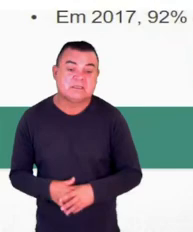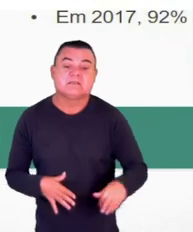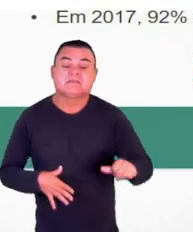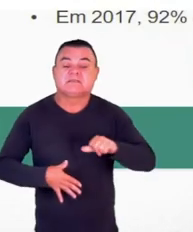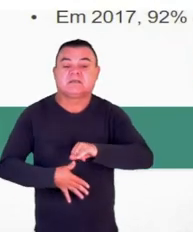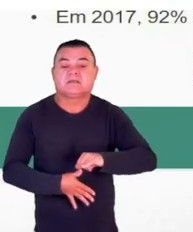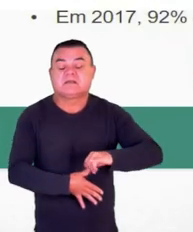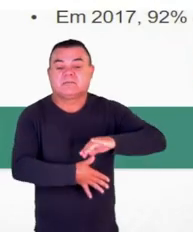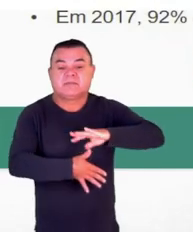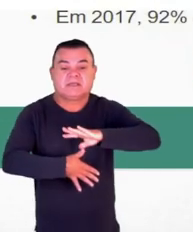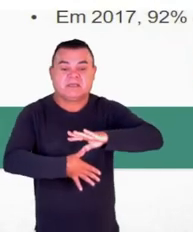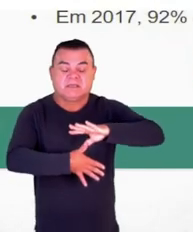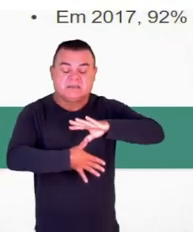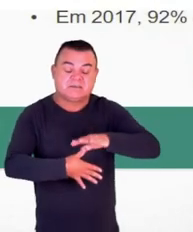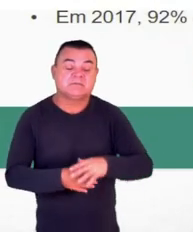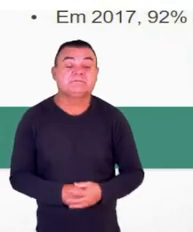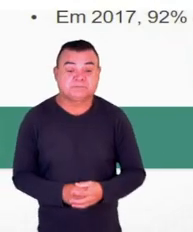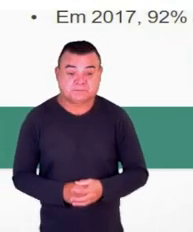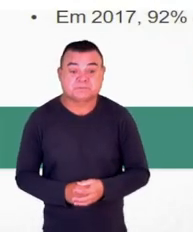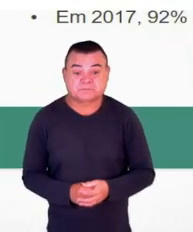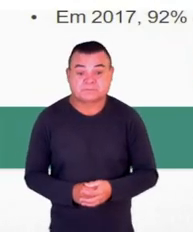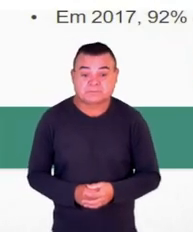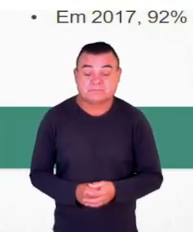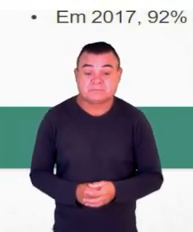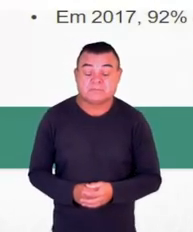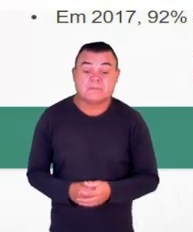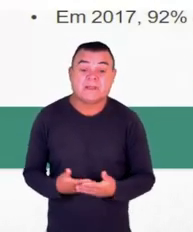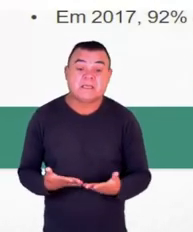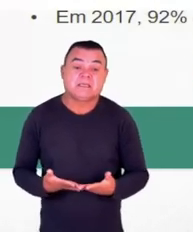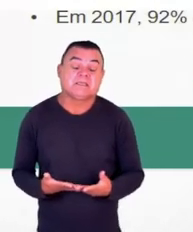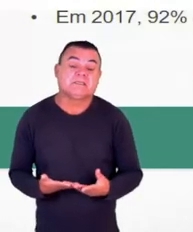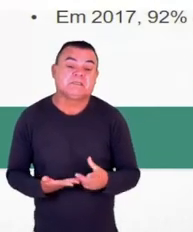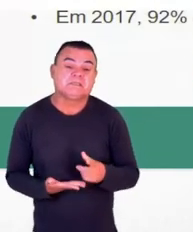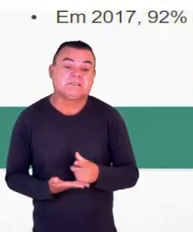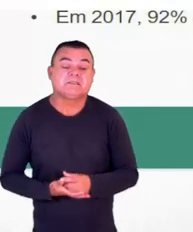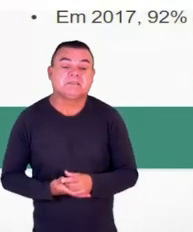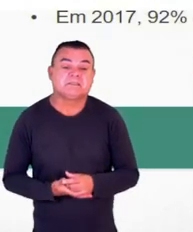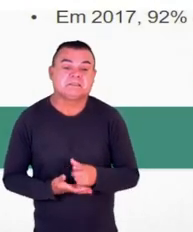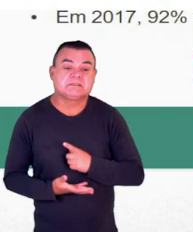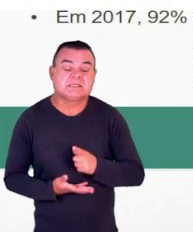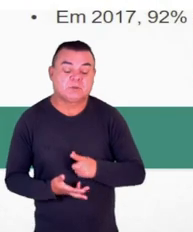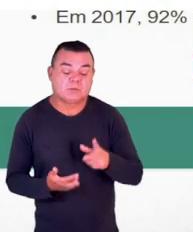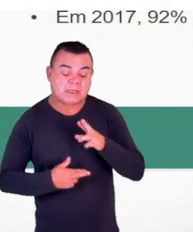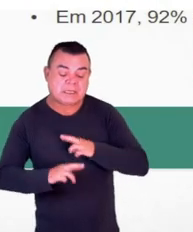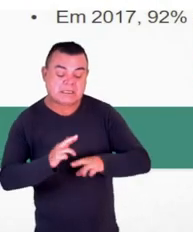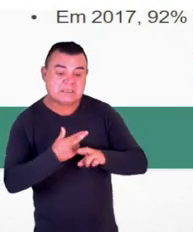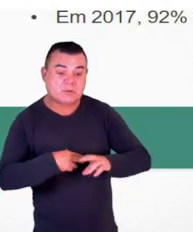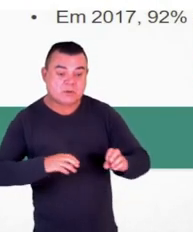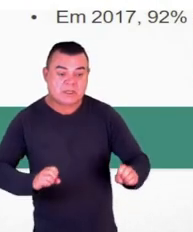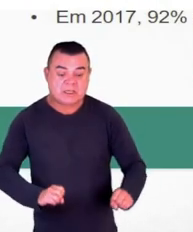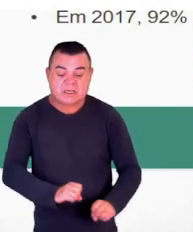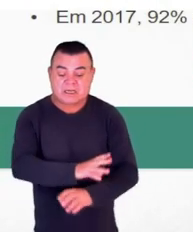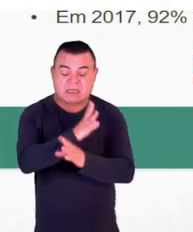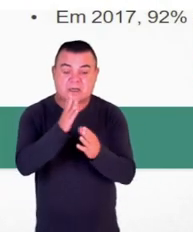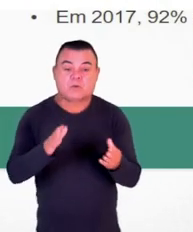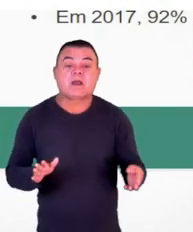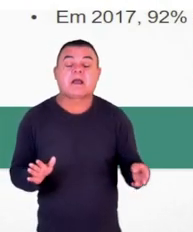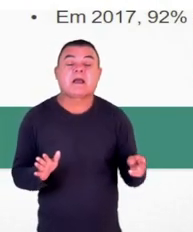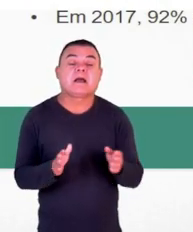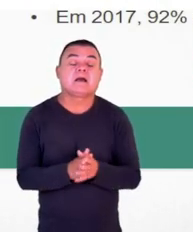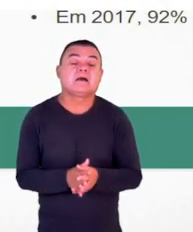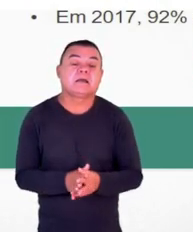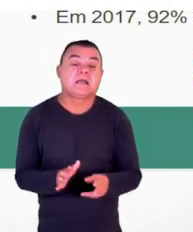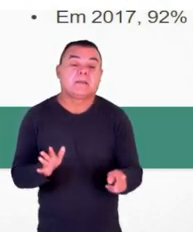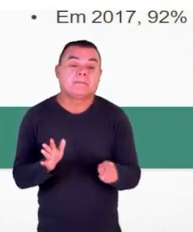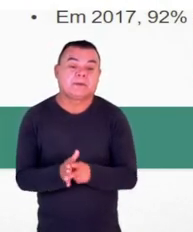Sul quanto da América Central e do Norte eh E isso tem uma uma uma relação muito clara com a própria monotonia da da